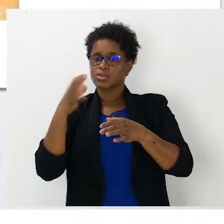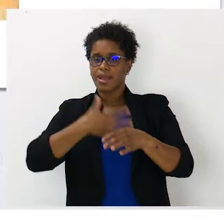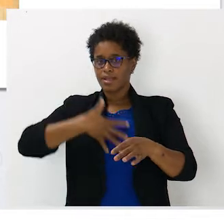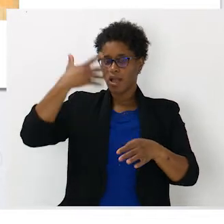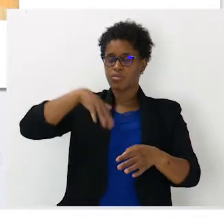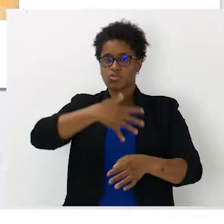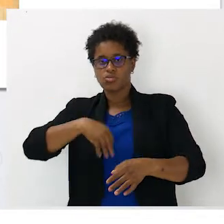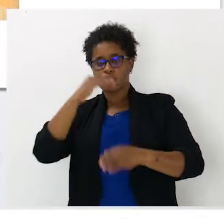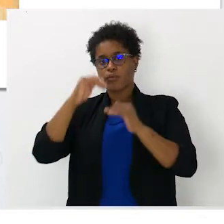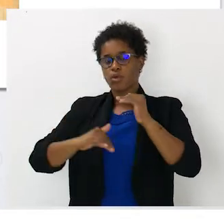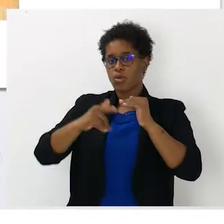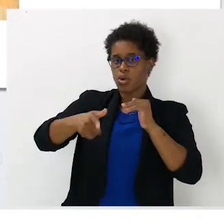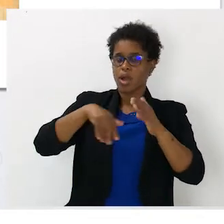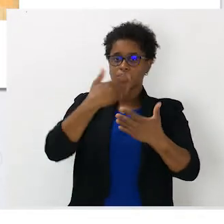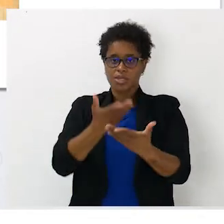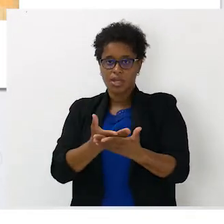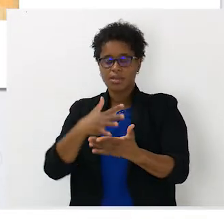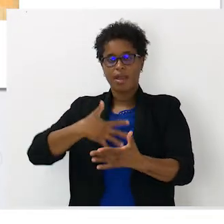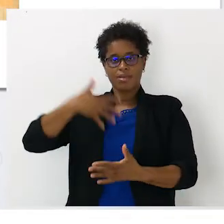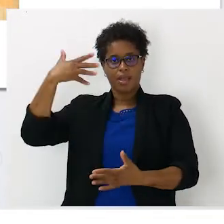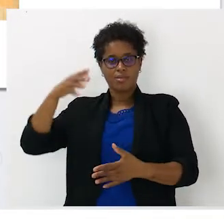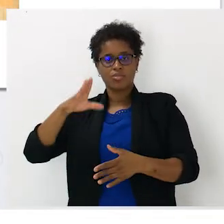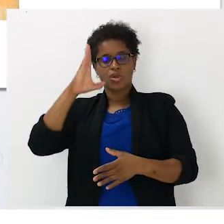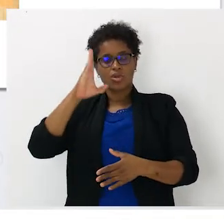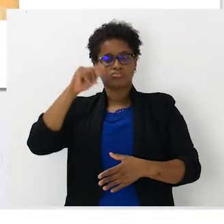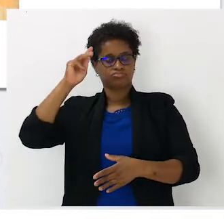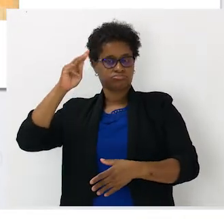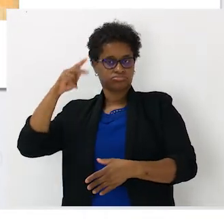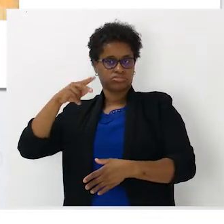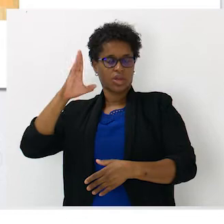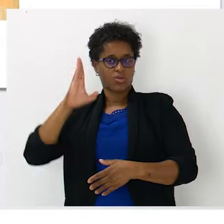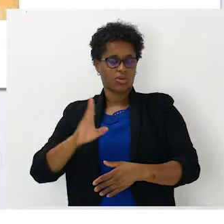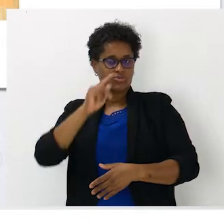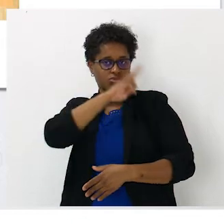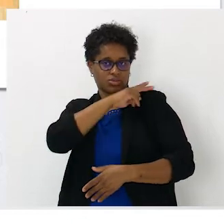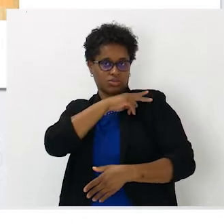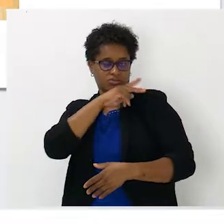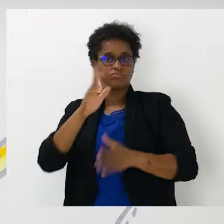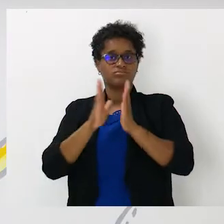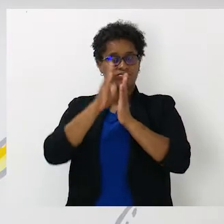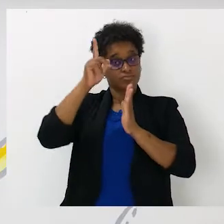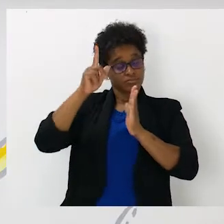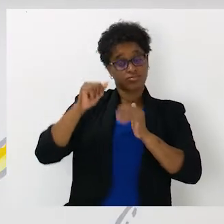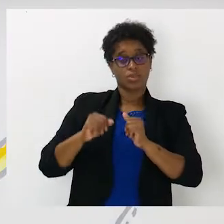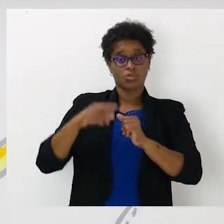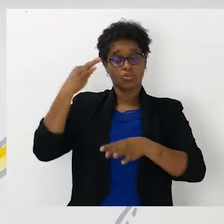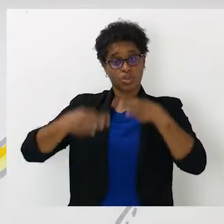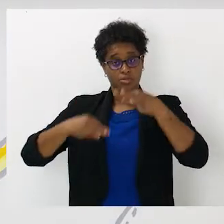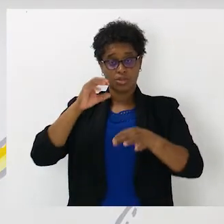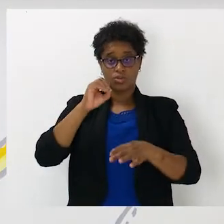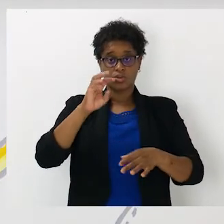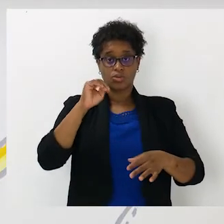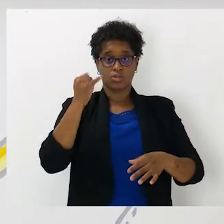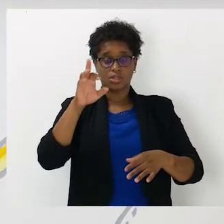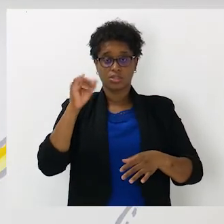mundo inferior, apresentando as almas ao juízo divino no tribunal de Osíris. Isso quer dizer